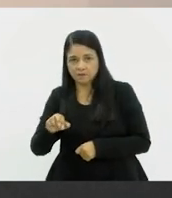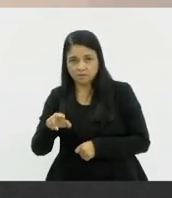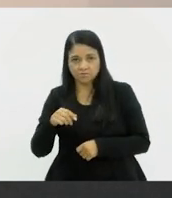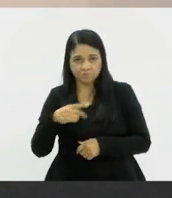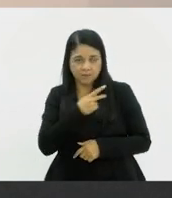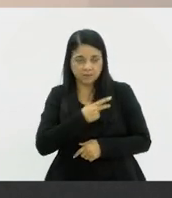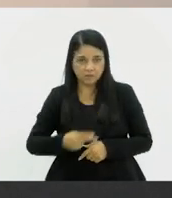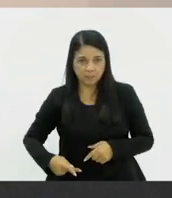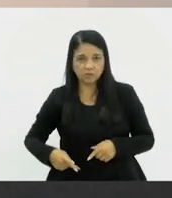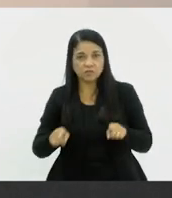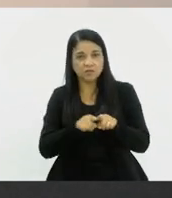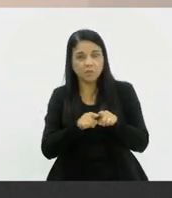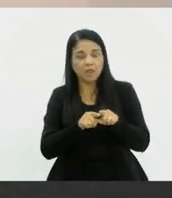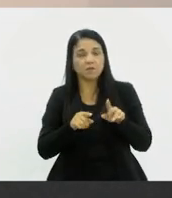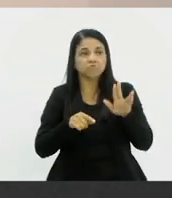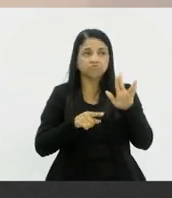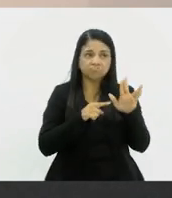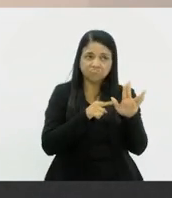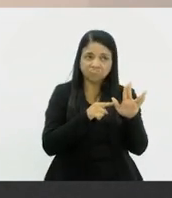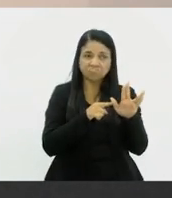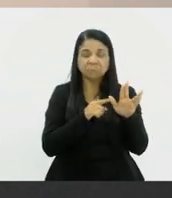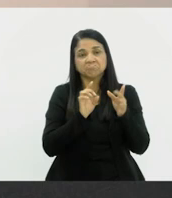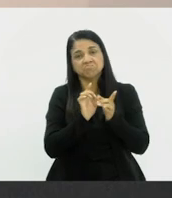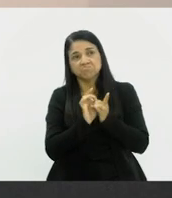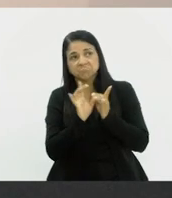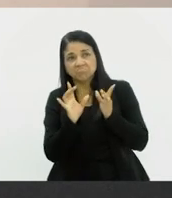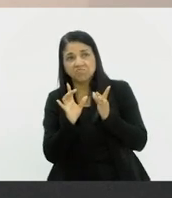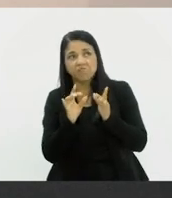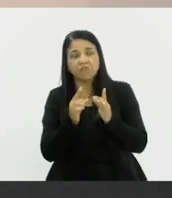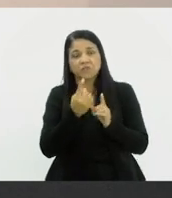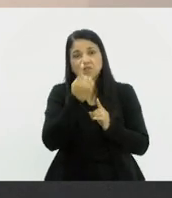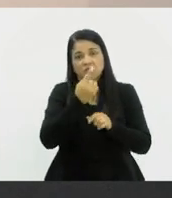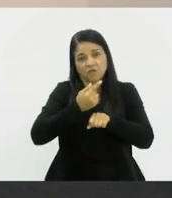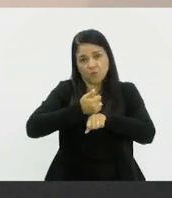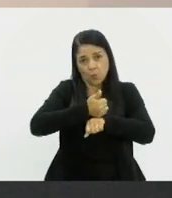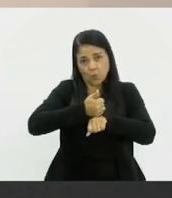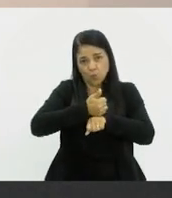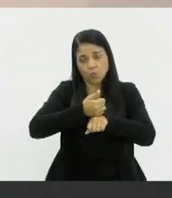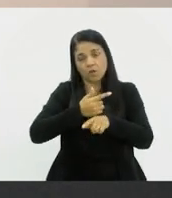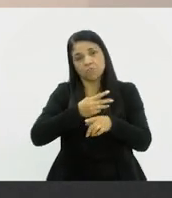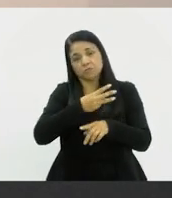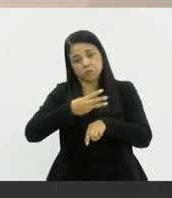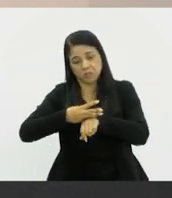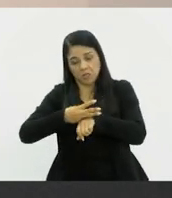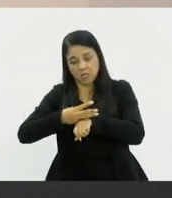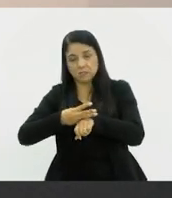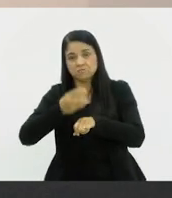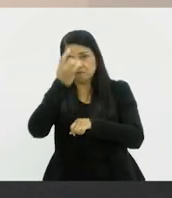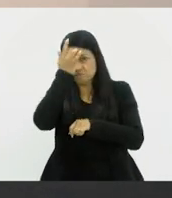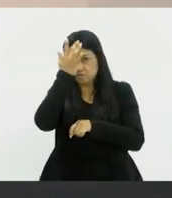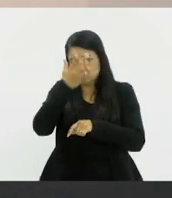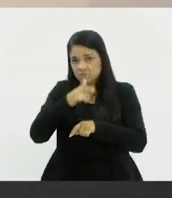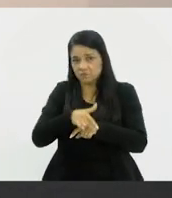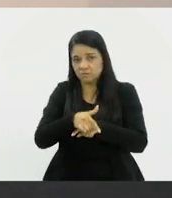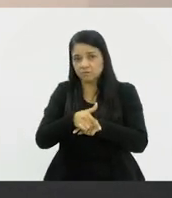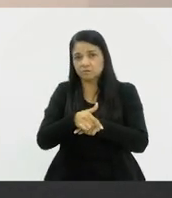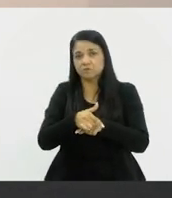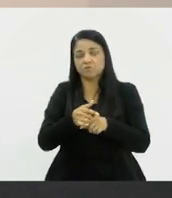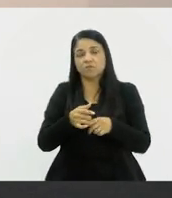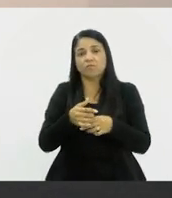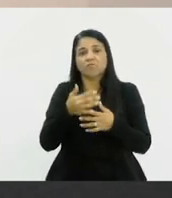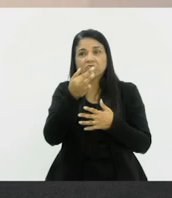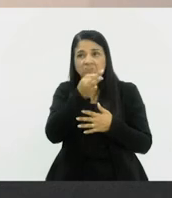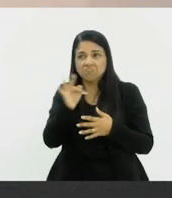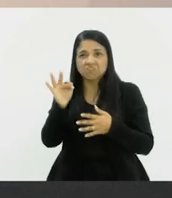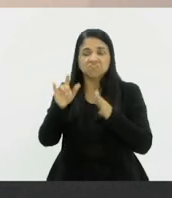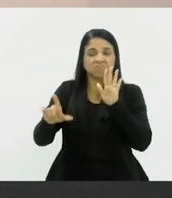reclassif a maconha né do nível para nível 3 isso Vai facilitar né a federalização da